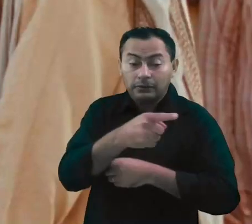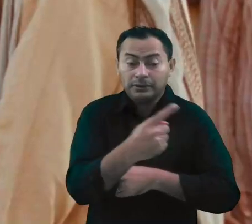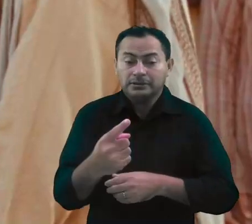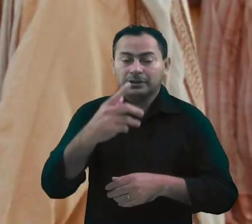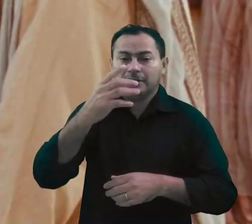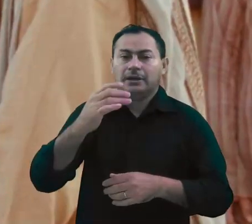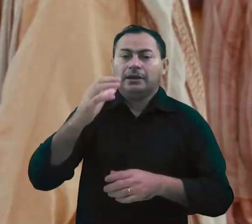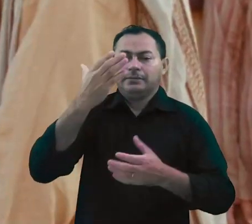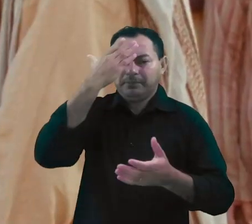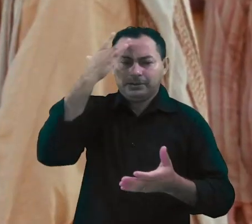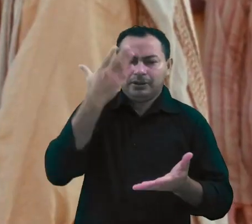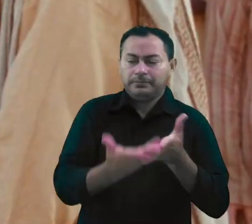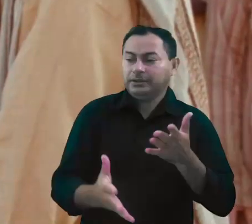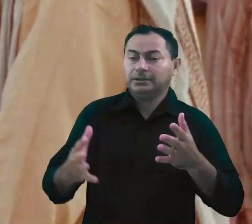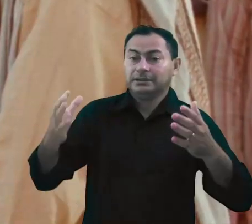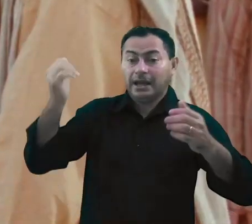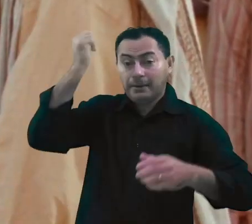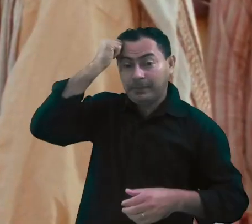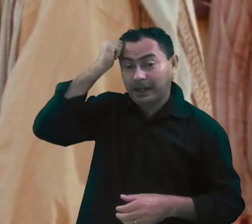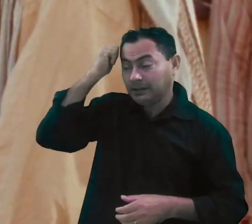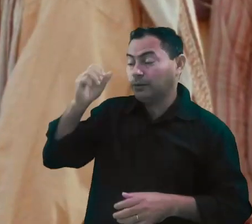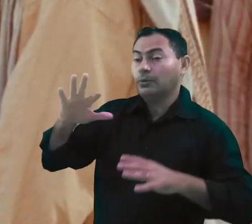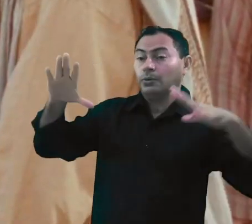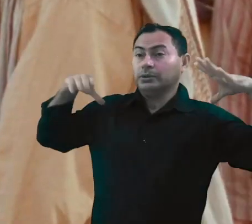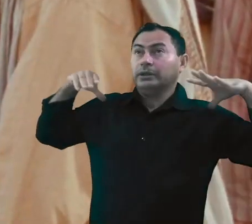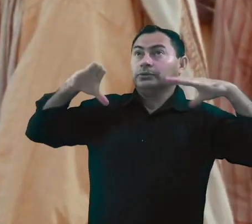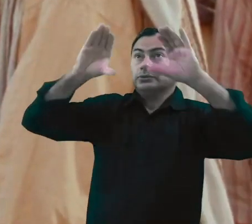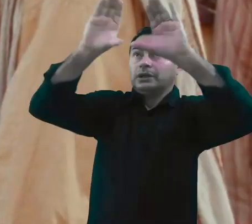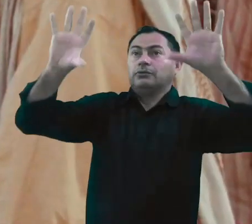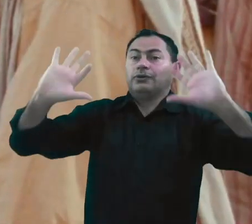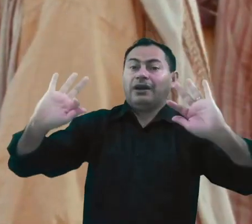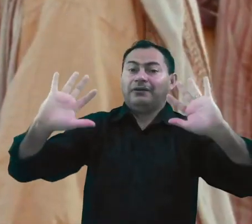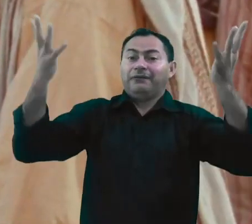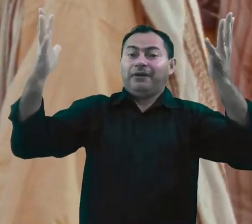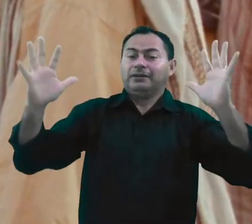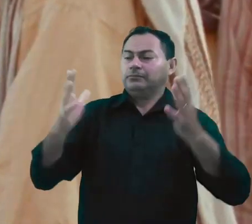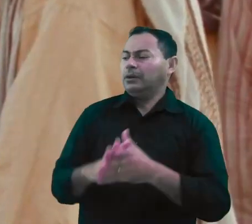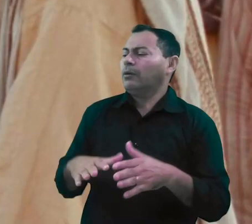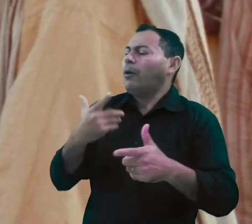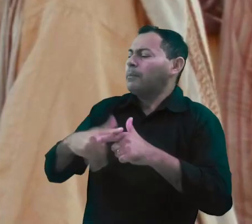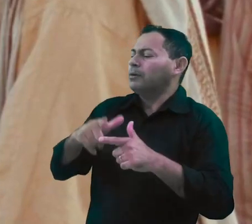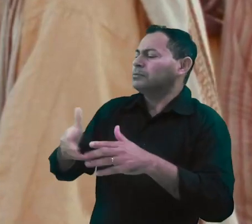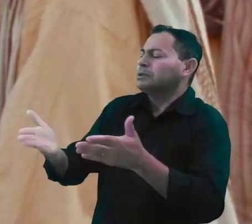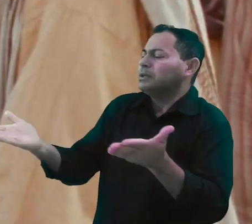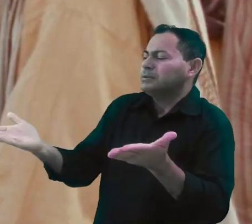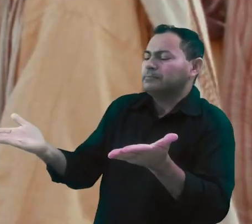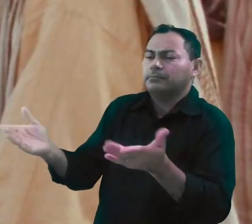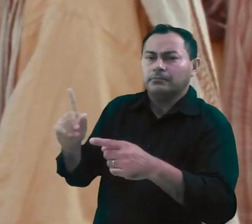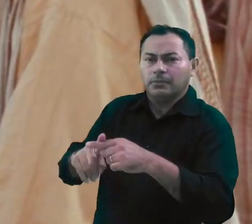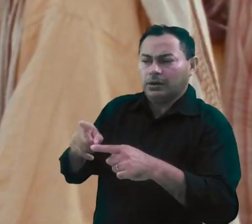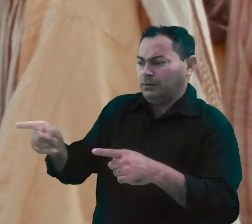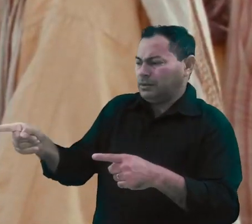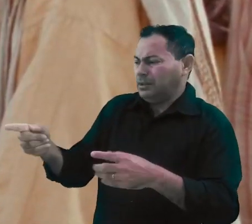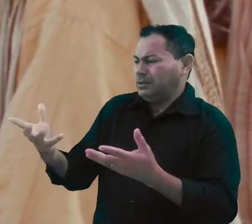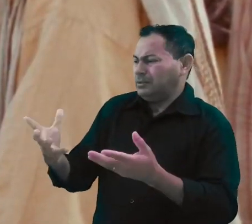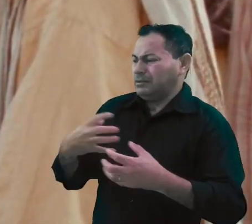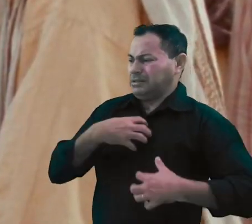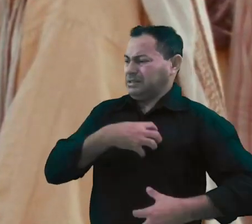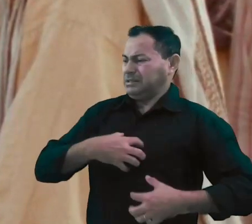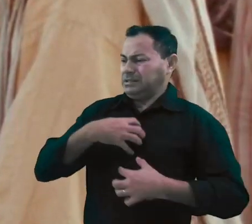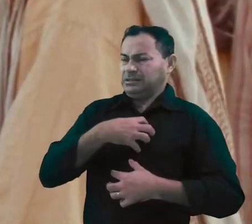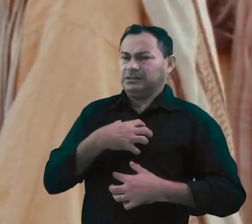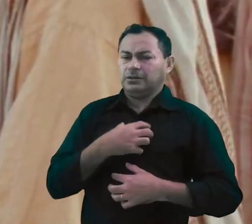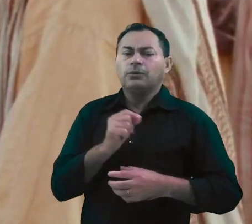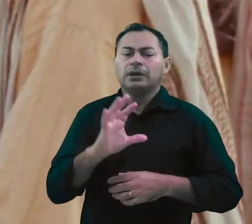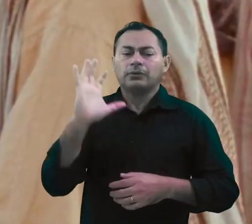se arrepende, os anjos no céu entram em festa. Qual o problema com vocês, hein? Por que vocês estão